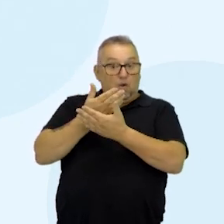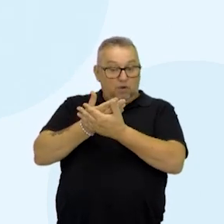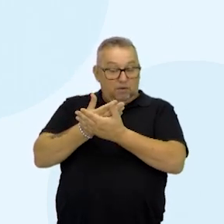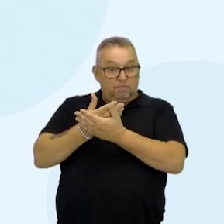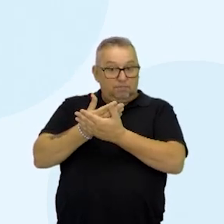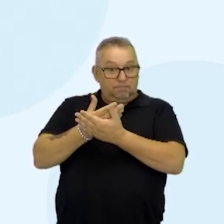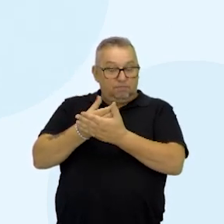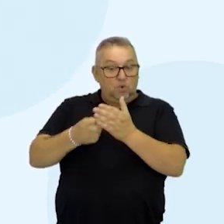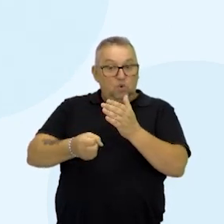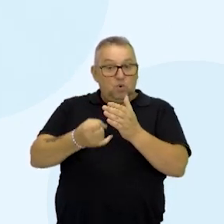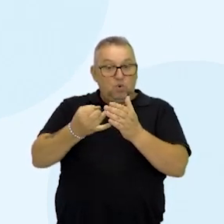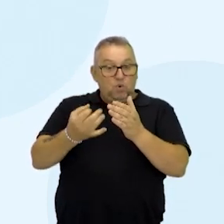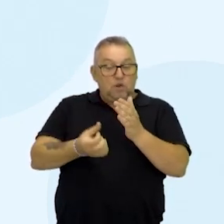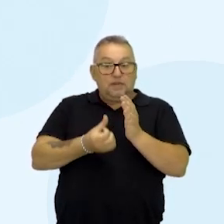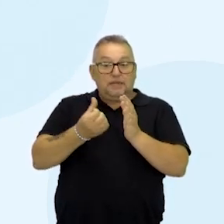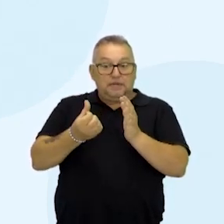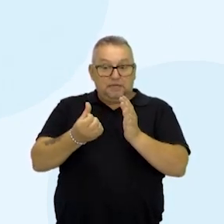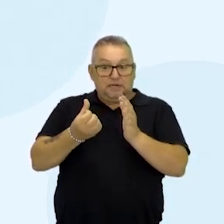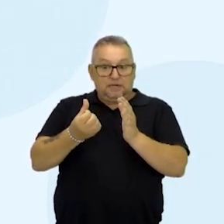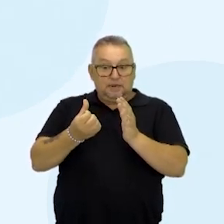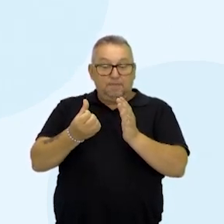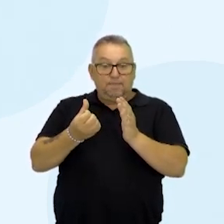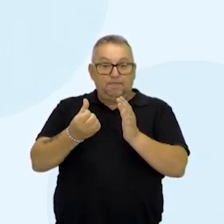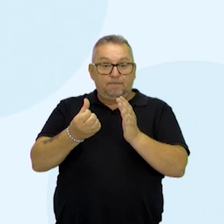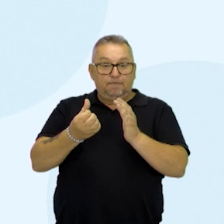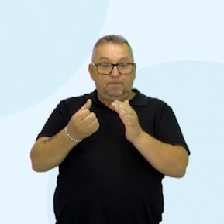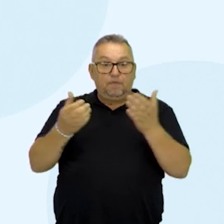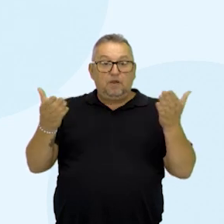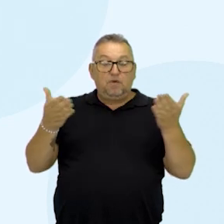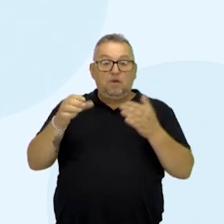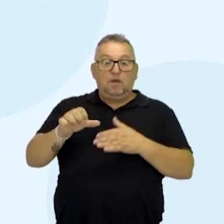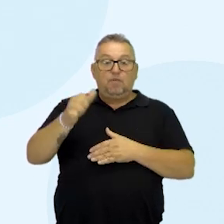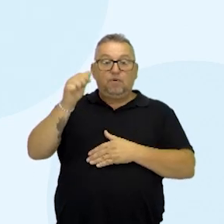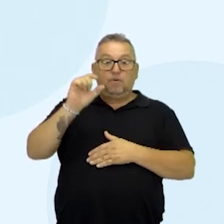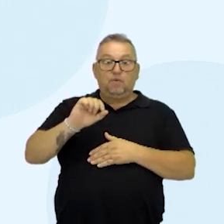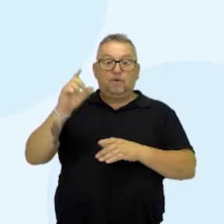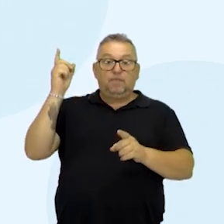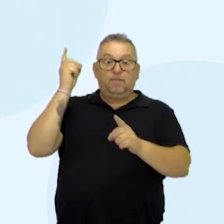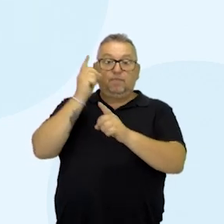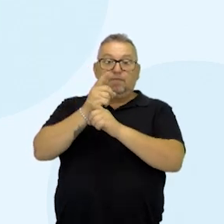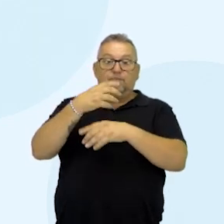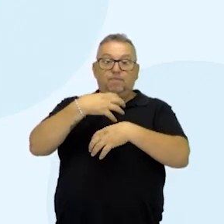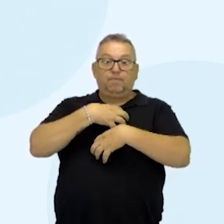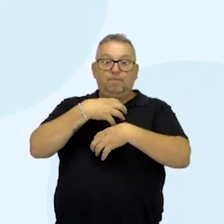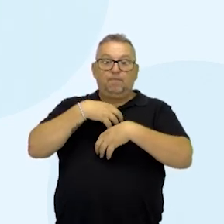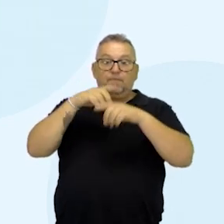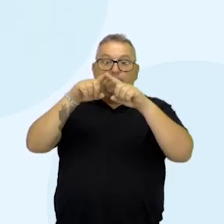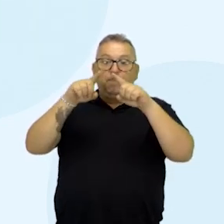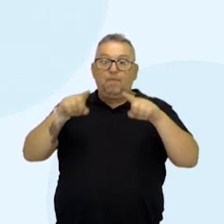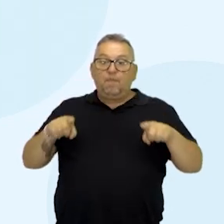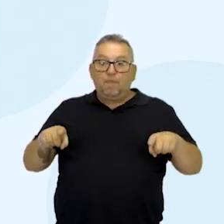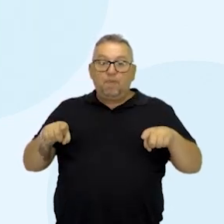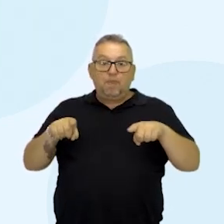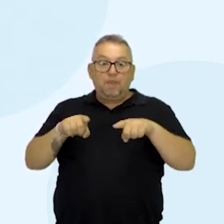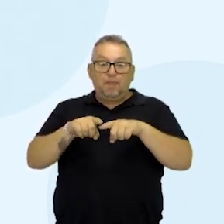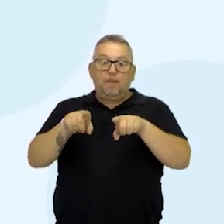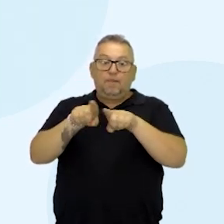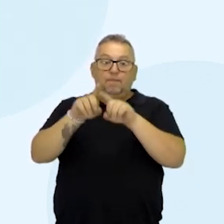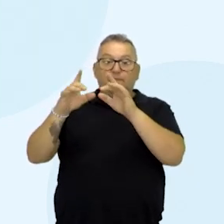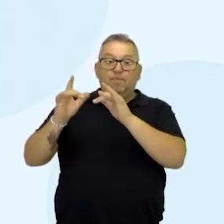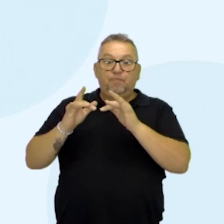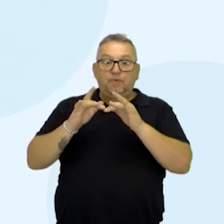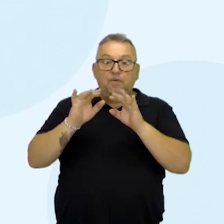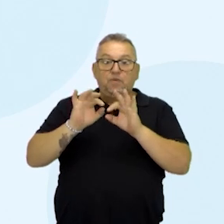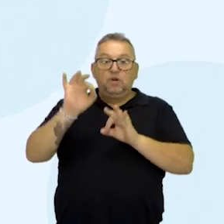concluindo essas duas habilidades aí, essa sequência de atividades. E a primeira delas é identificar características dos triângulos e classificá-los